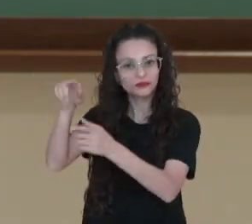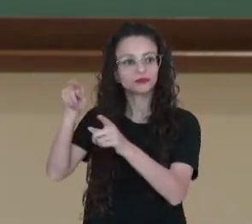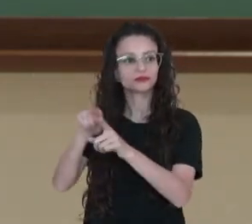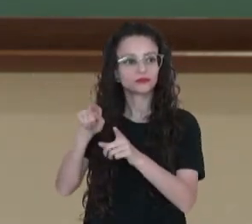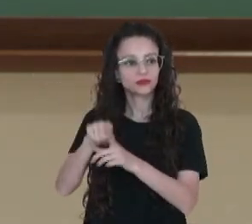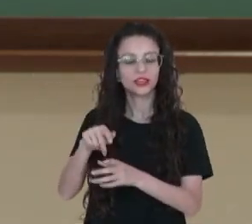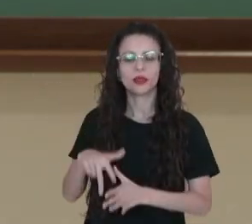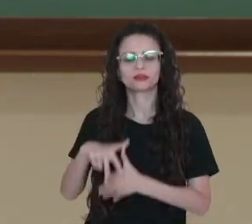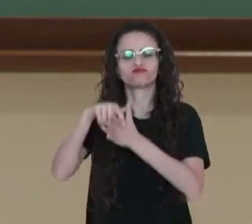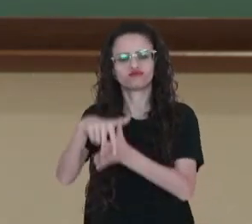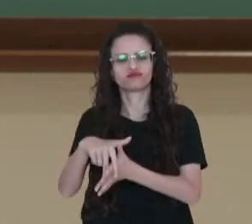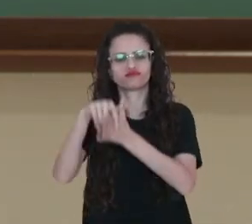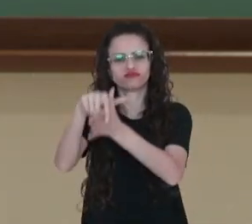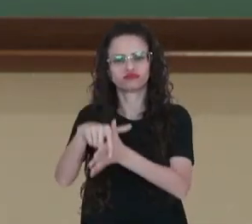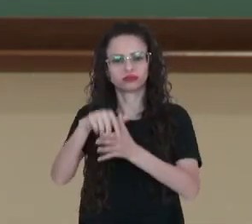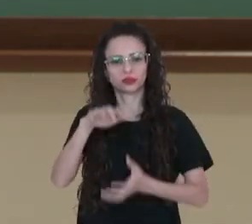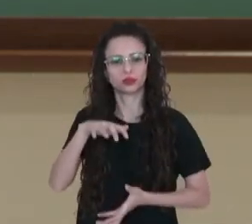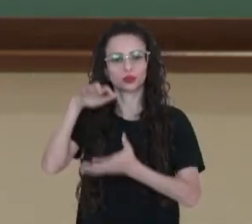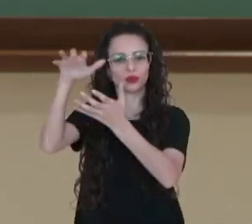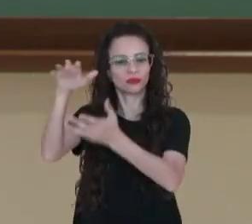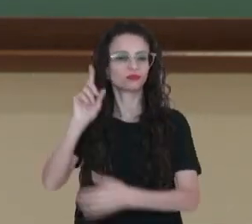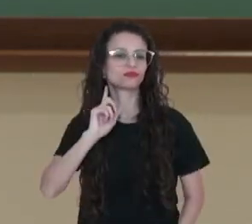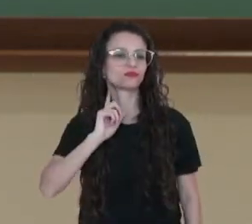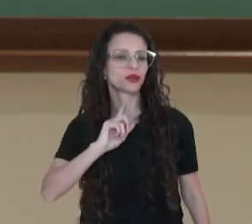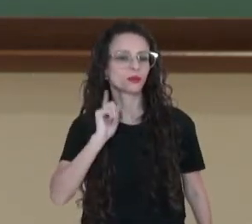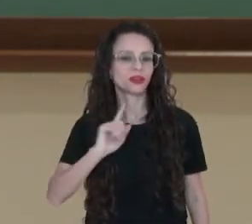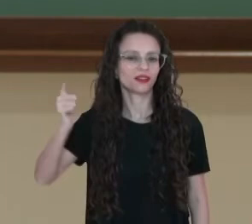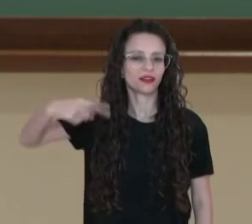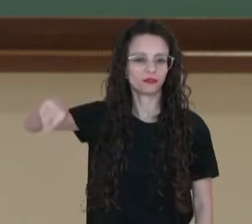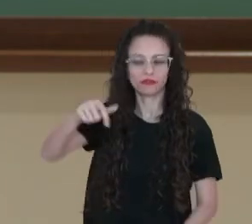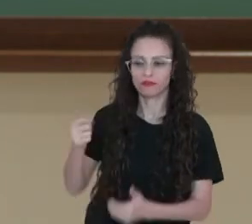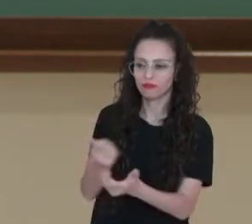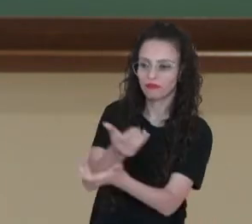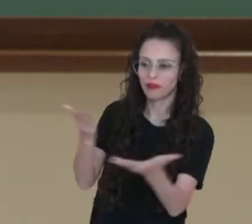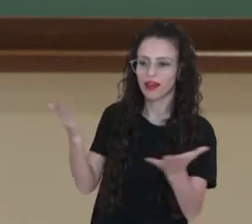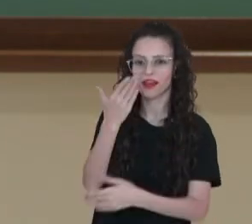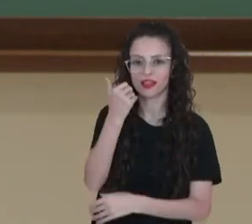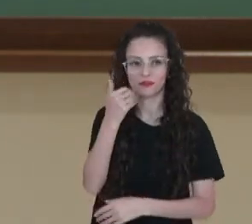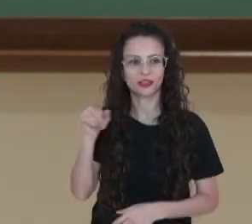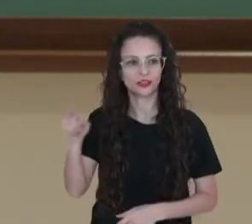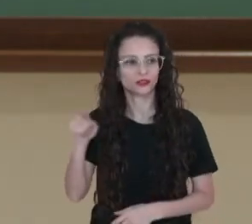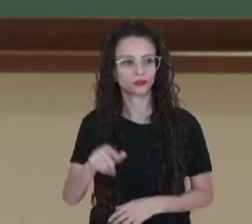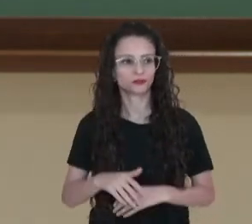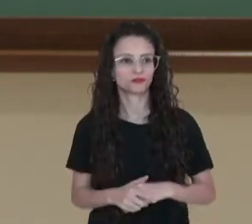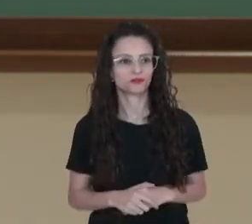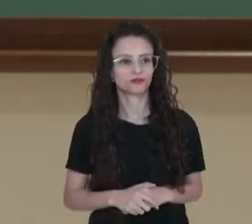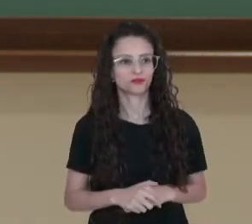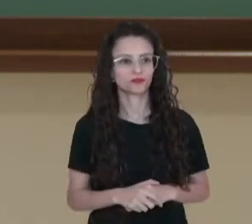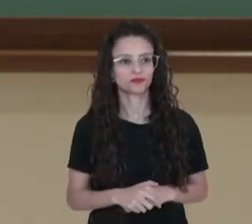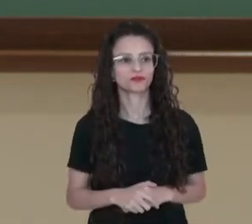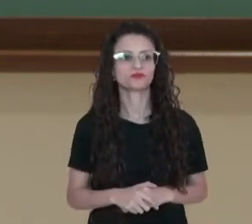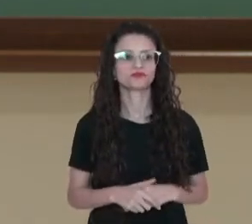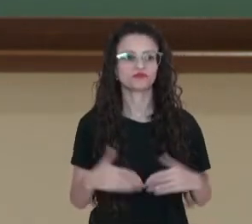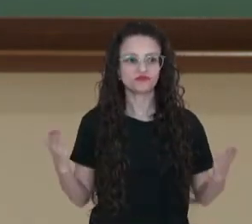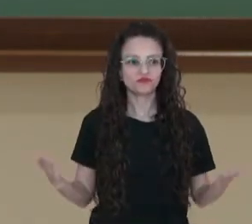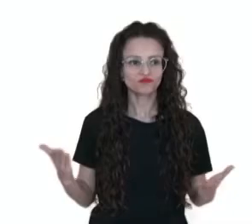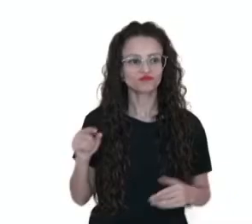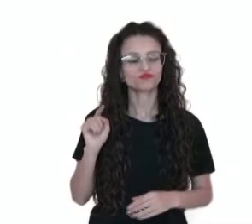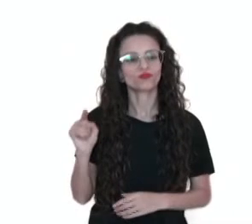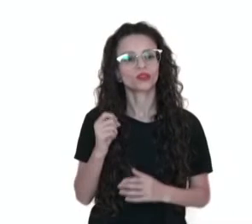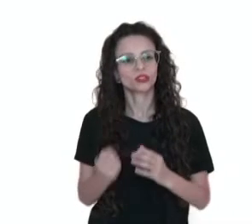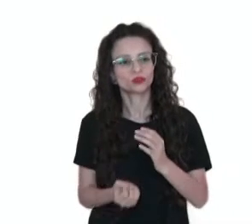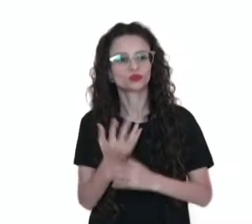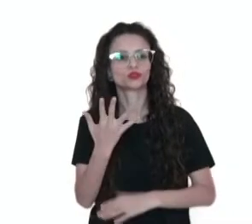de mulas até a região das Minas Gerais para fornecer alimento para os mineiros, tá? Então veja, o